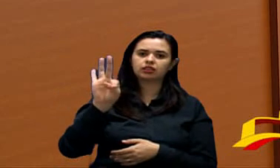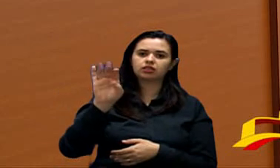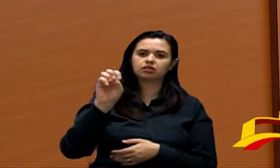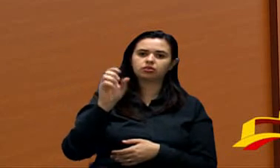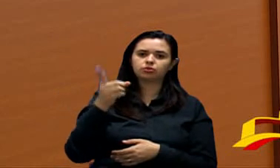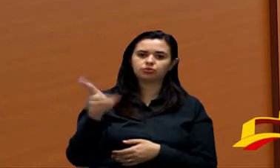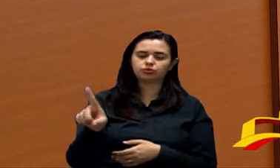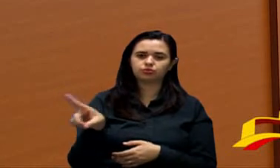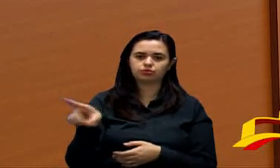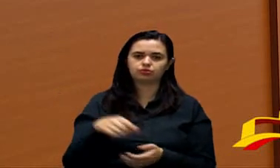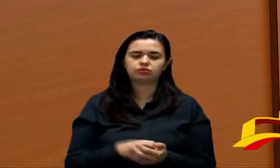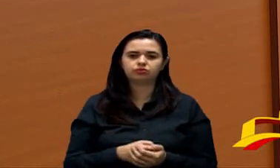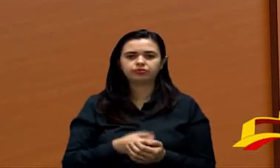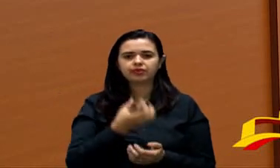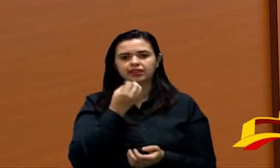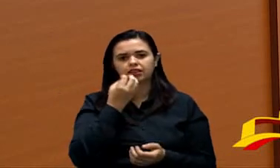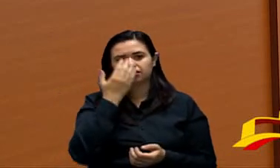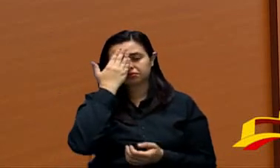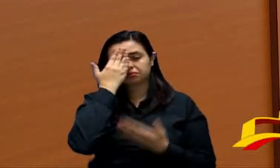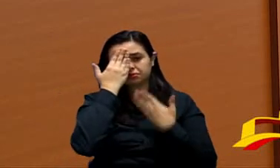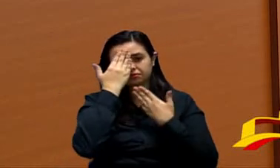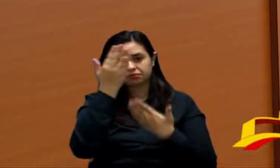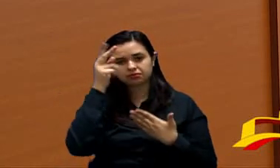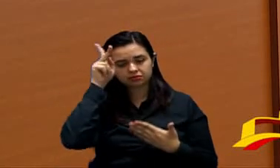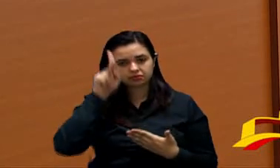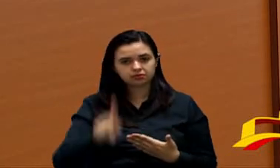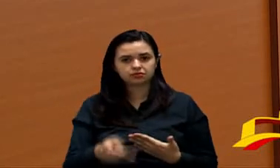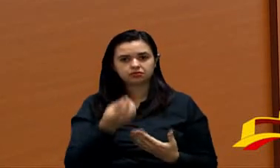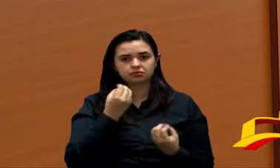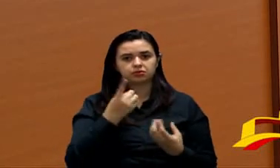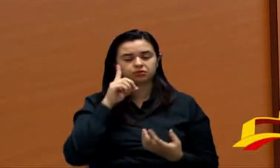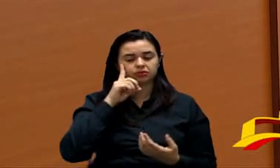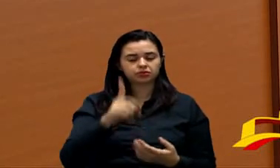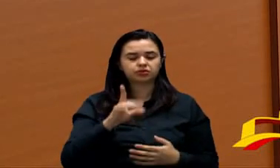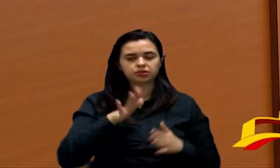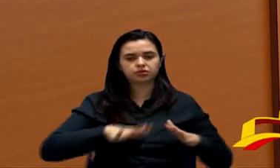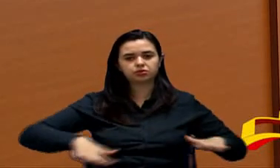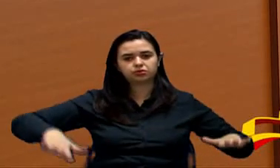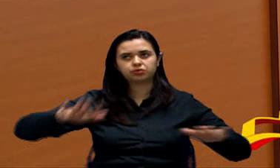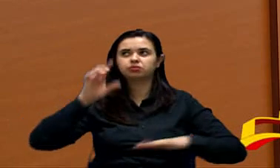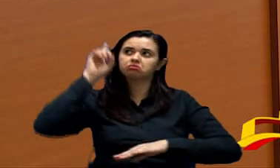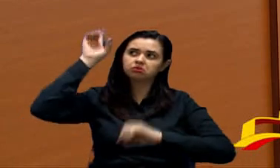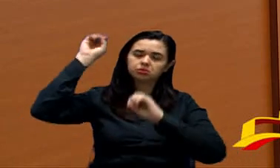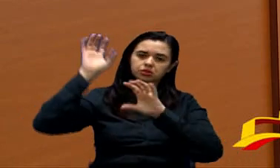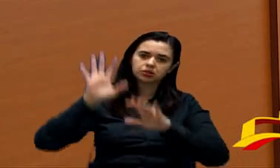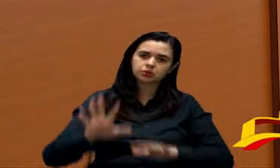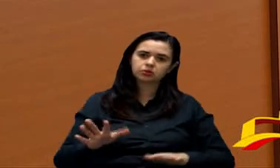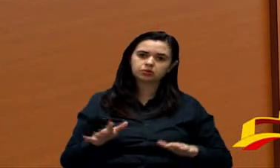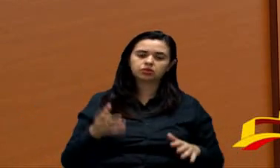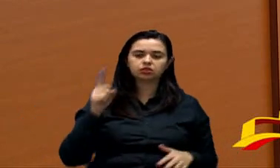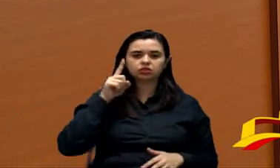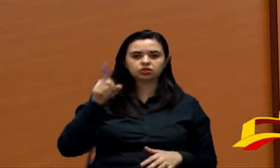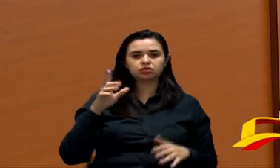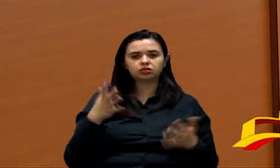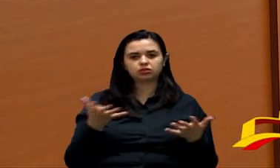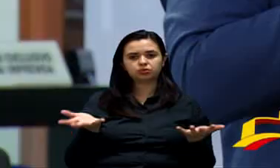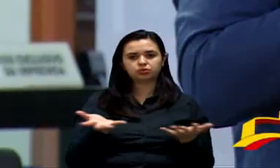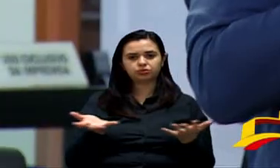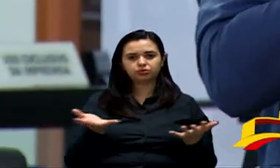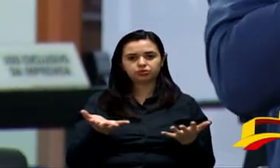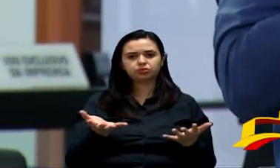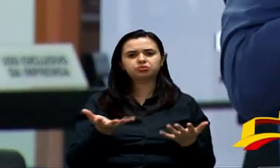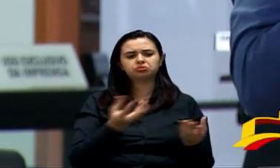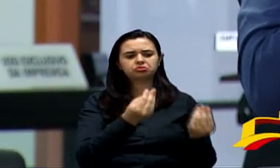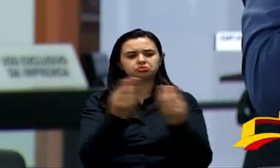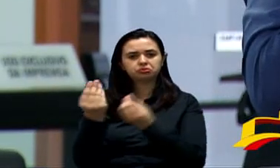Obrigado, presidente. Bom dia a todos. Deus abençoe nosso dia. Muita gente assistindo, acompanhando